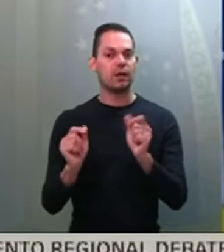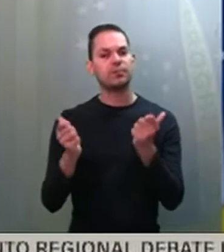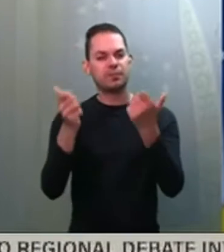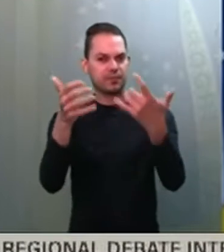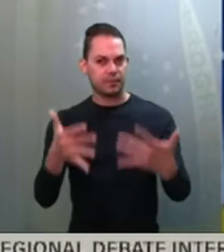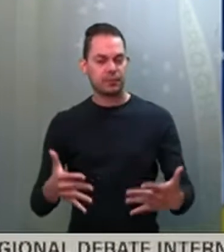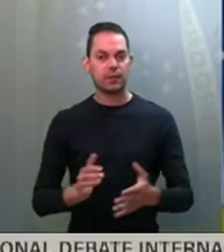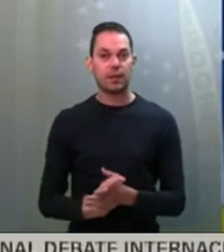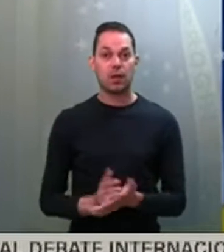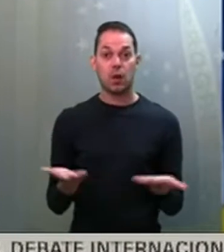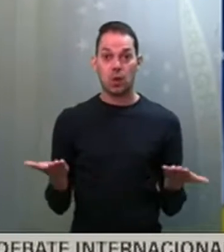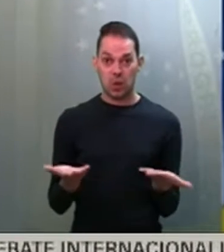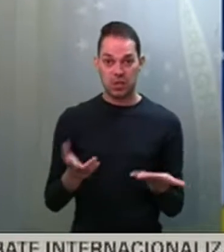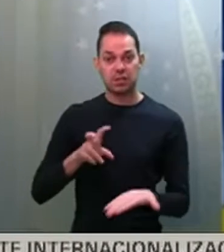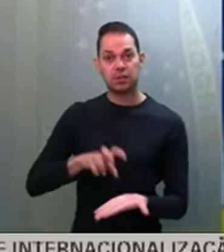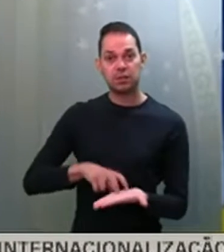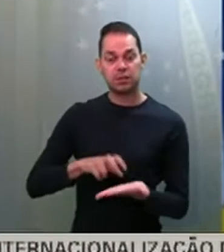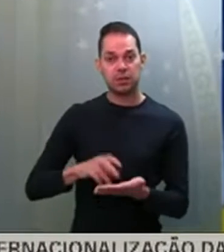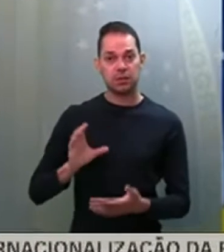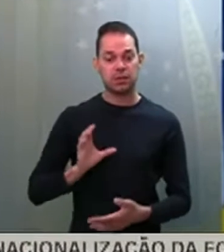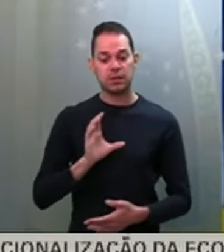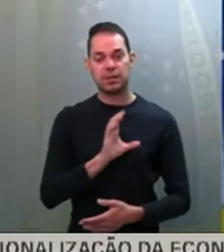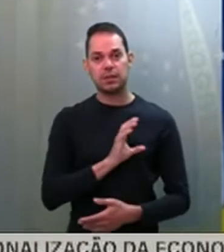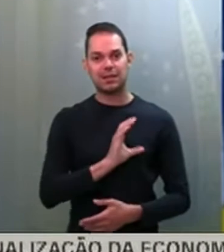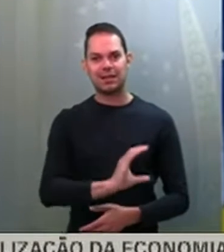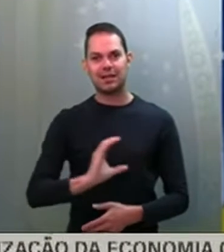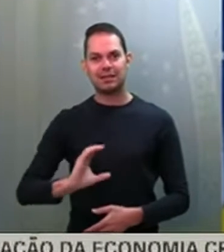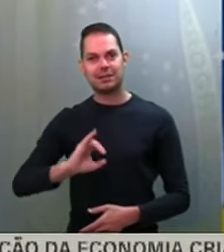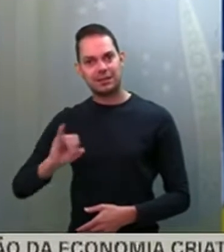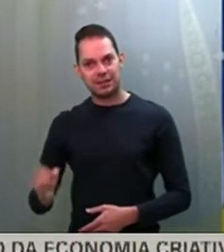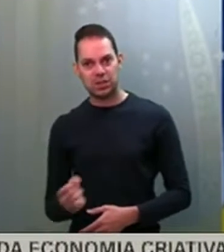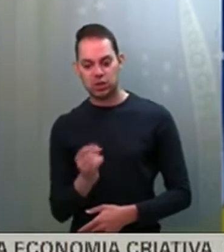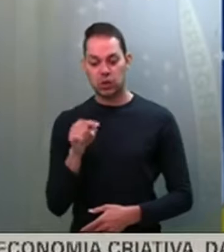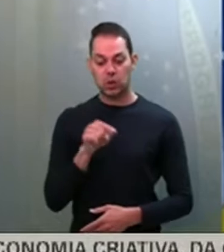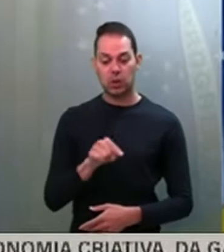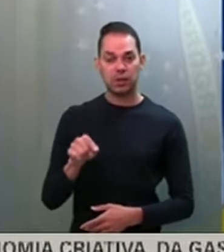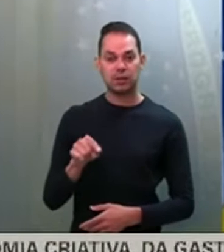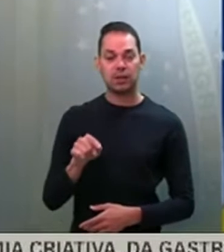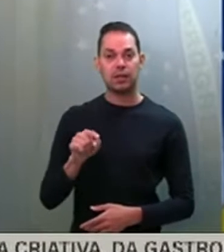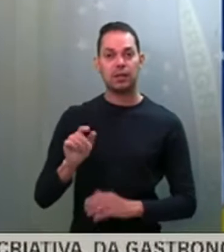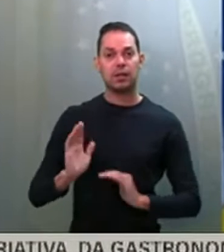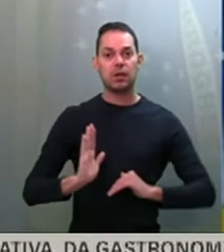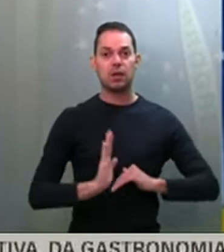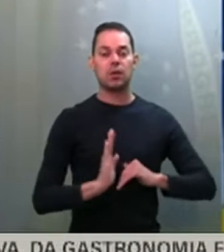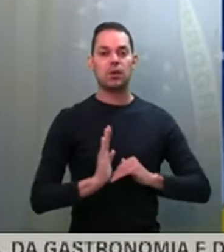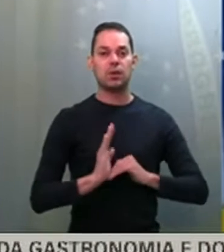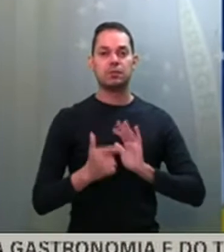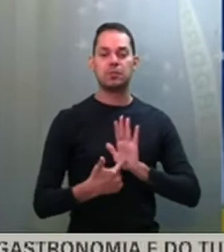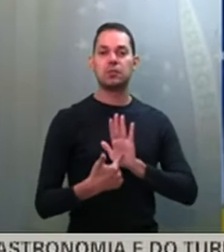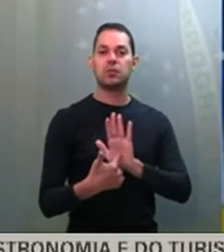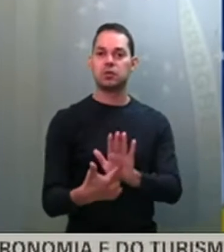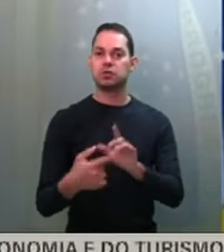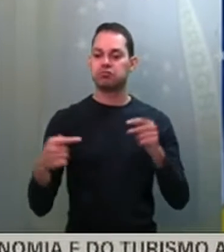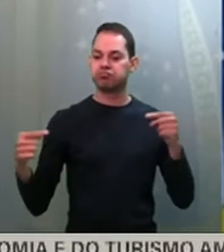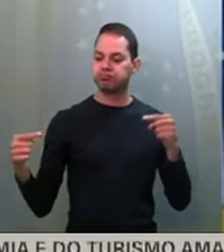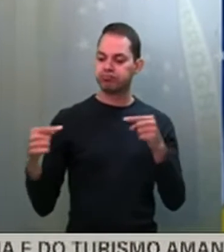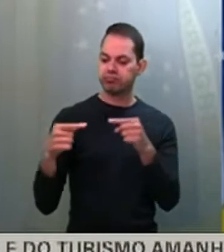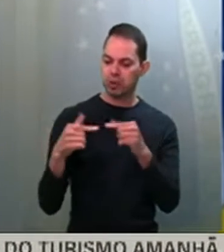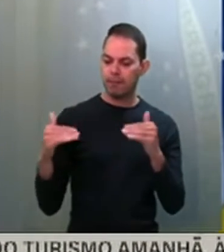é só amanhã na comissão de concessão e justiça e o Senado mostrou estar em sintonia